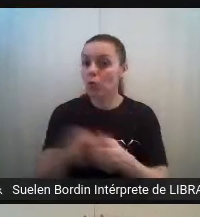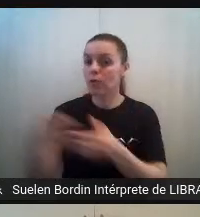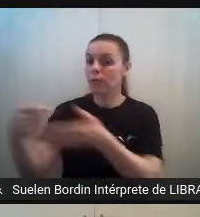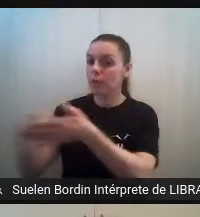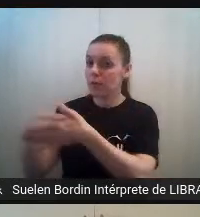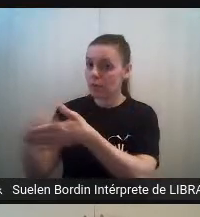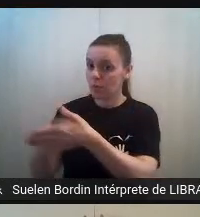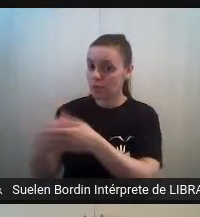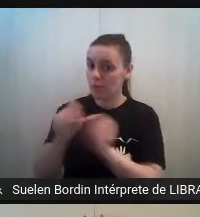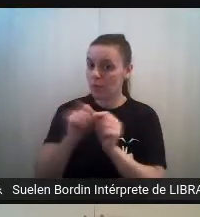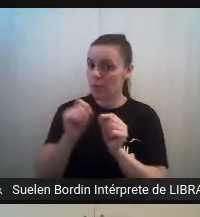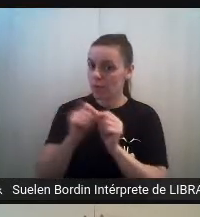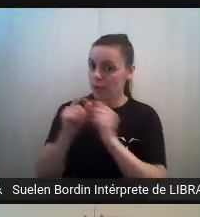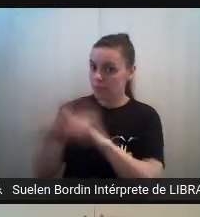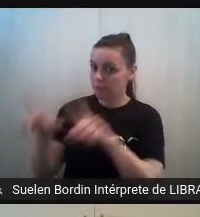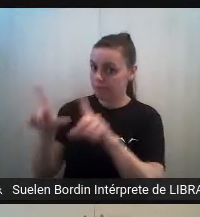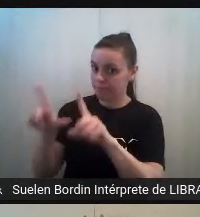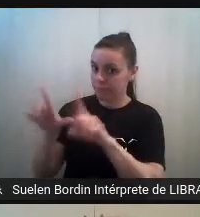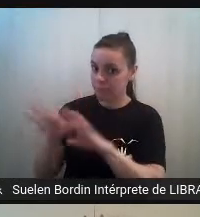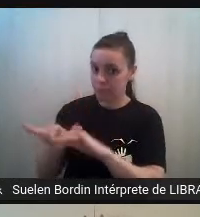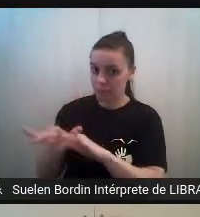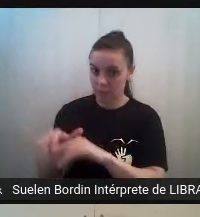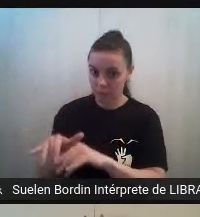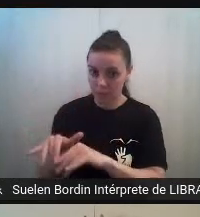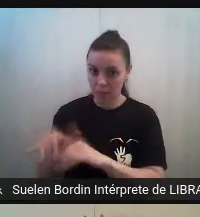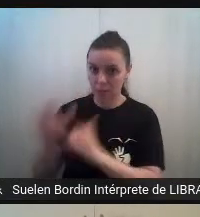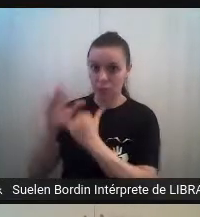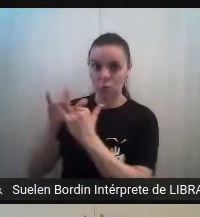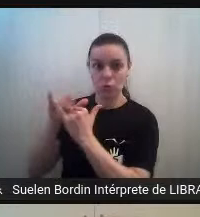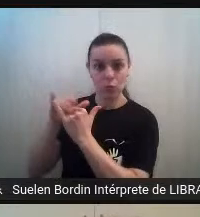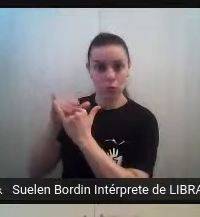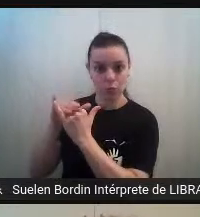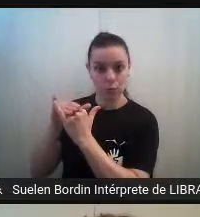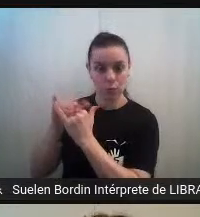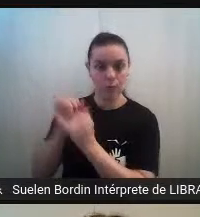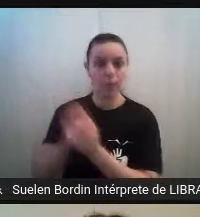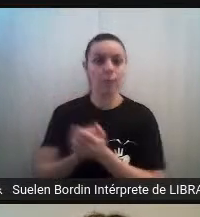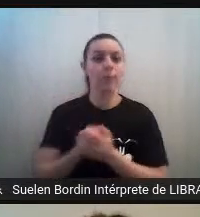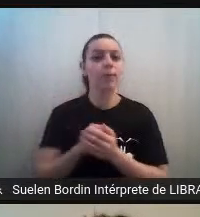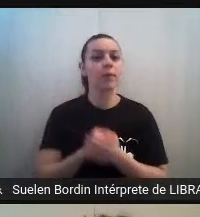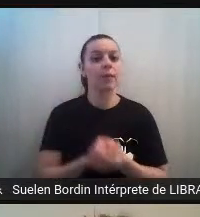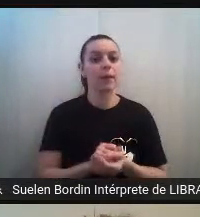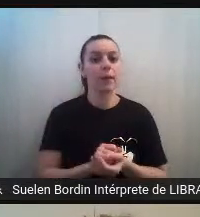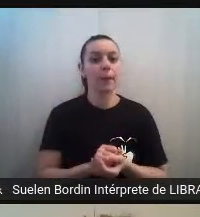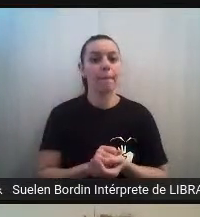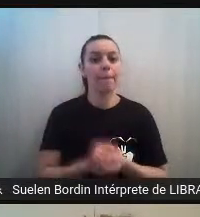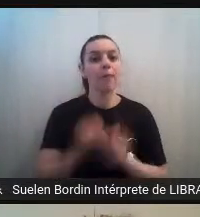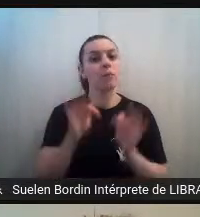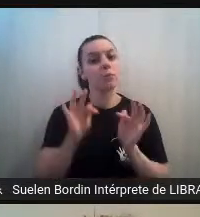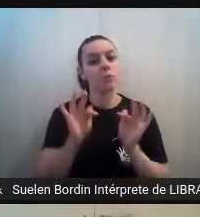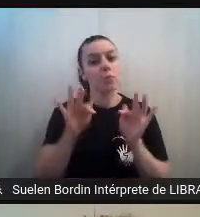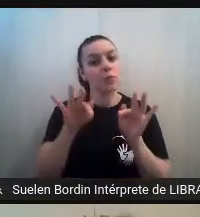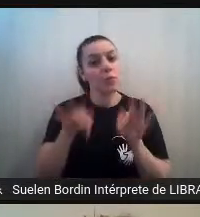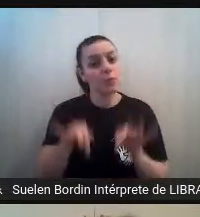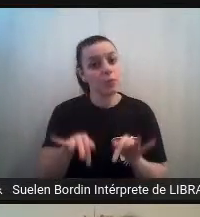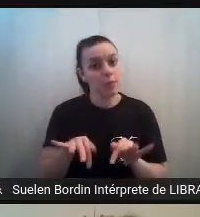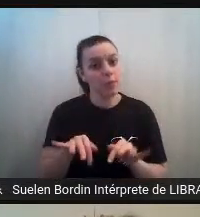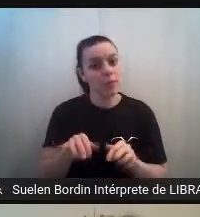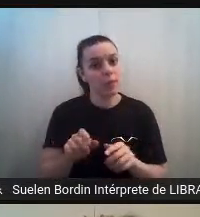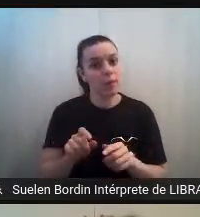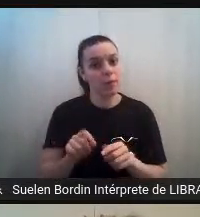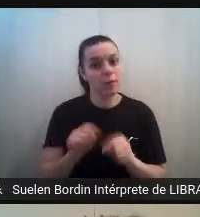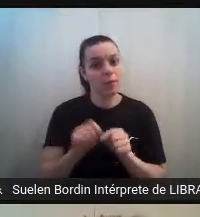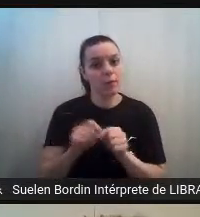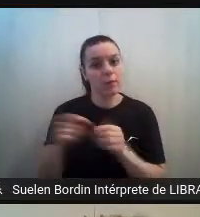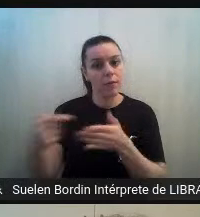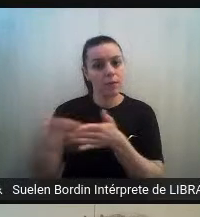Lainara? Isso, o que o pessoal quiser interagir com a gente, põe no chat que eu trago para vocês no final. Tá ótimo, bem legal. Então,